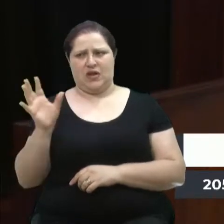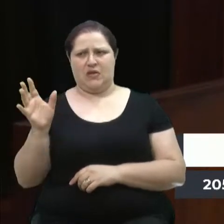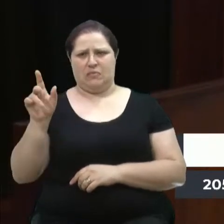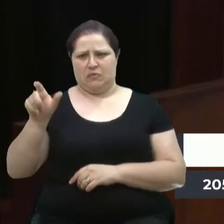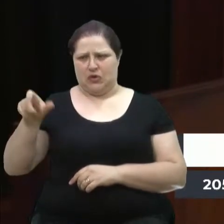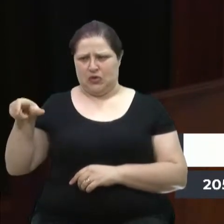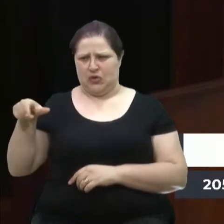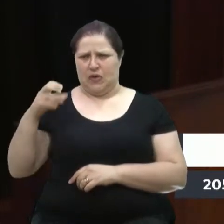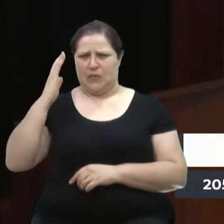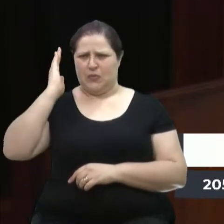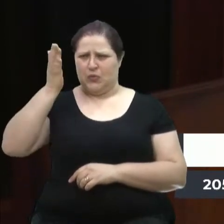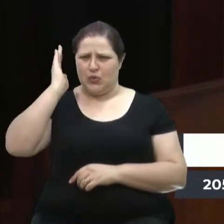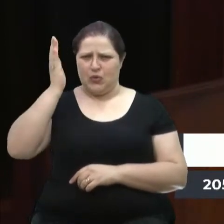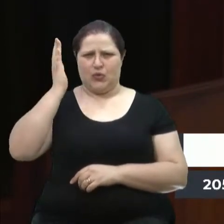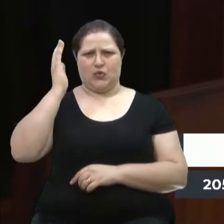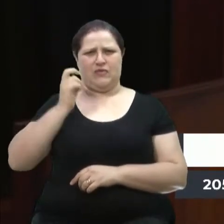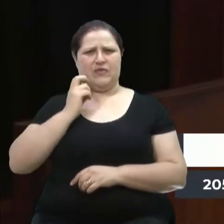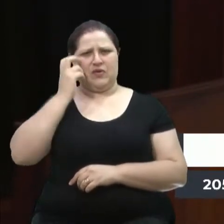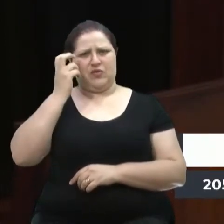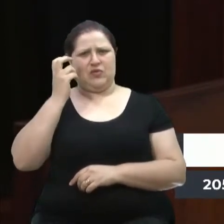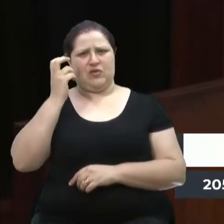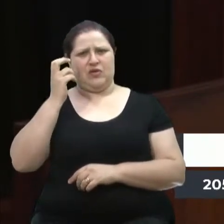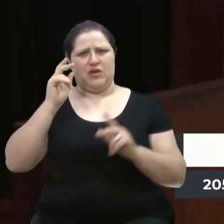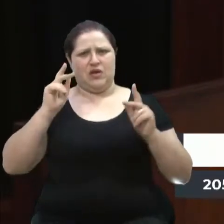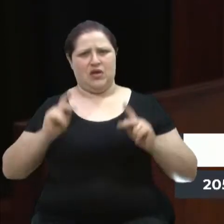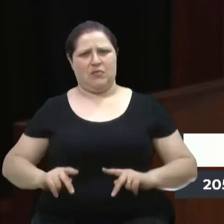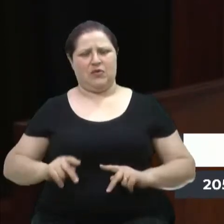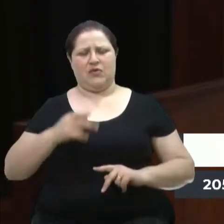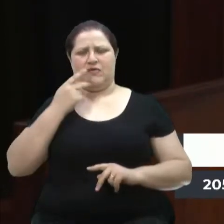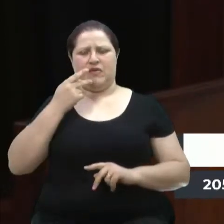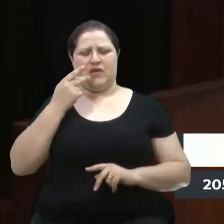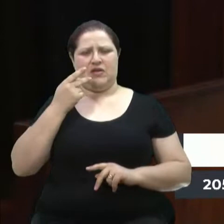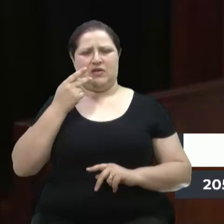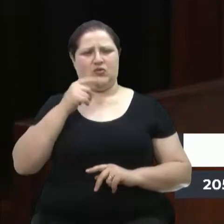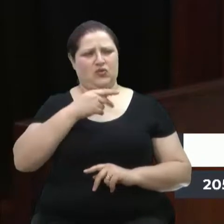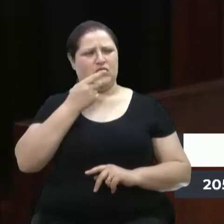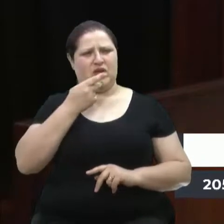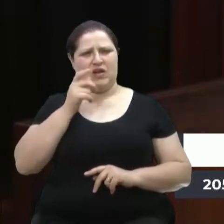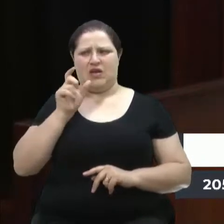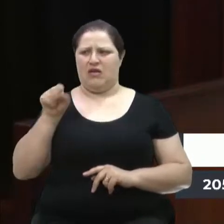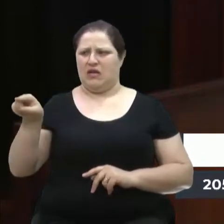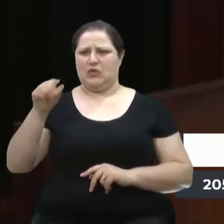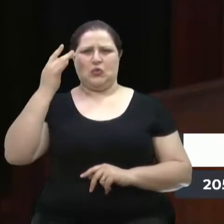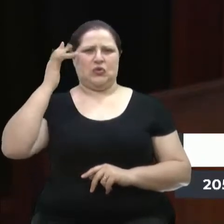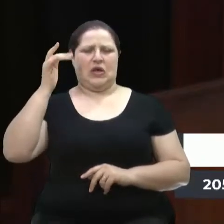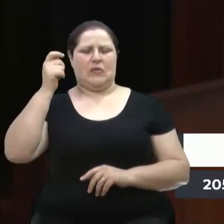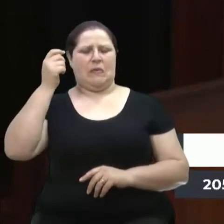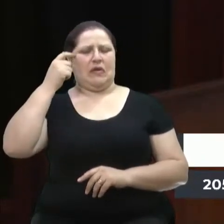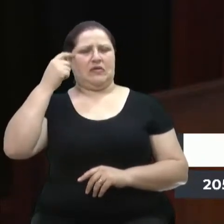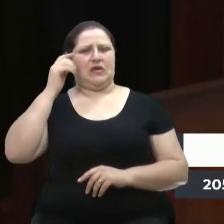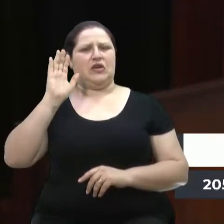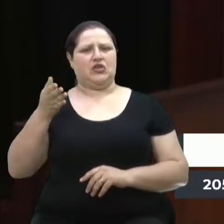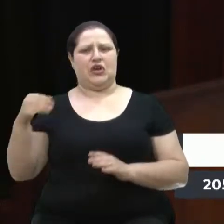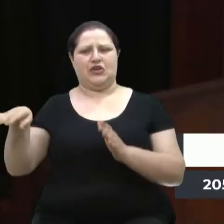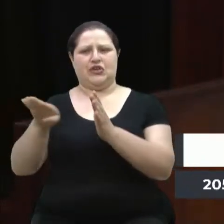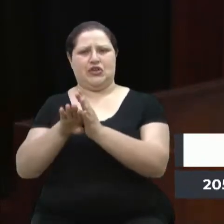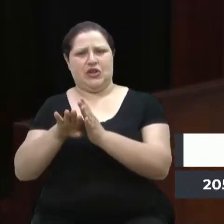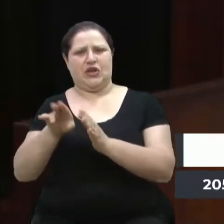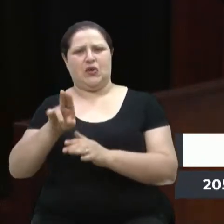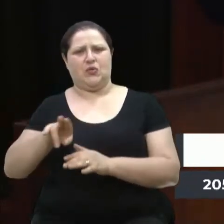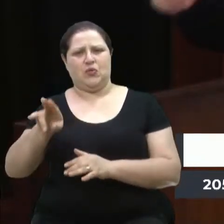burro até uma vergonha e vereadora chamar as pessoas que não sabem pensar vereador aquela já vão vir aqui a cabeça já vem aqui com